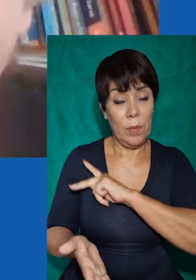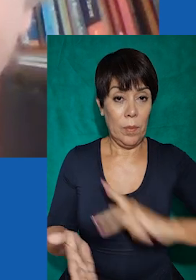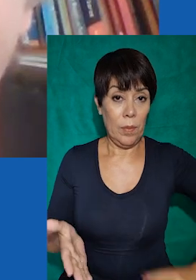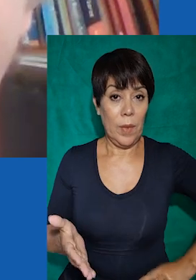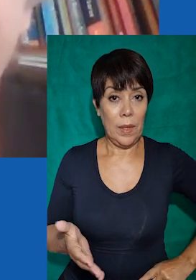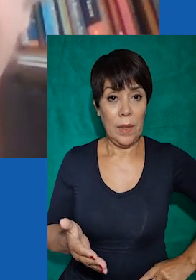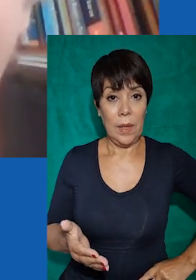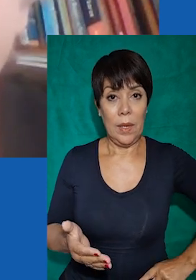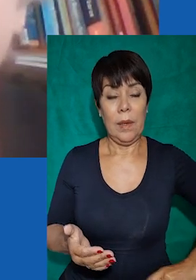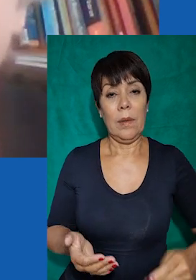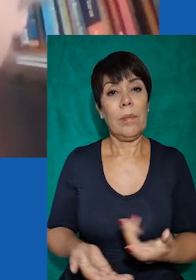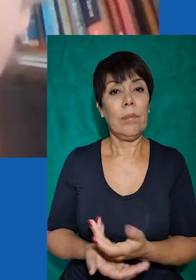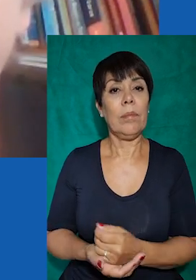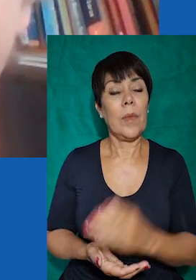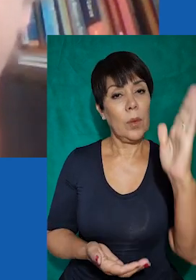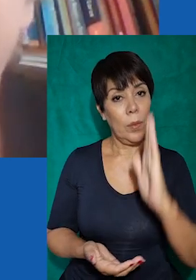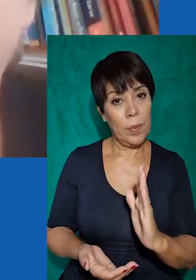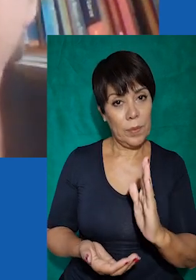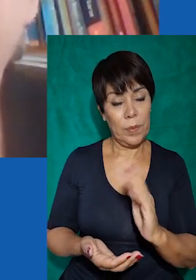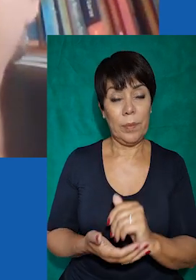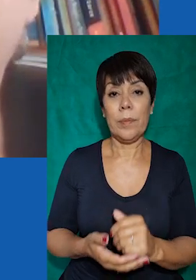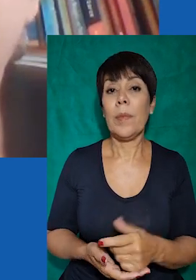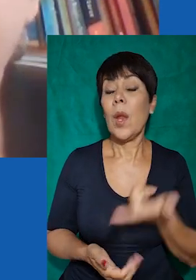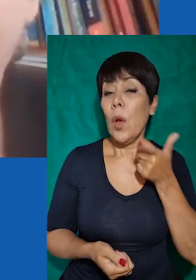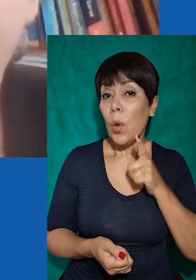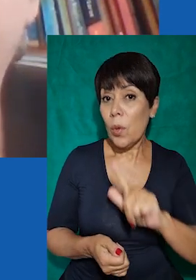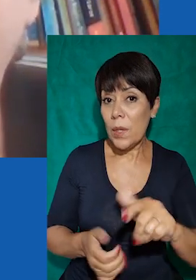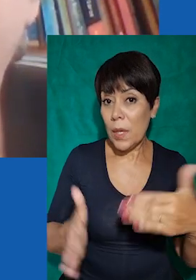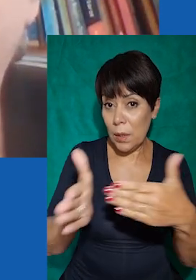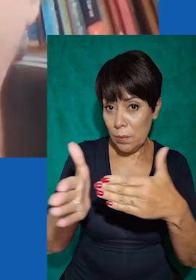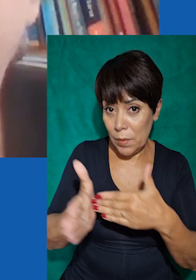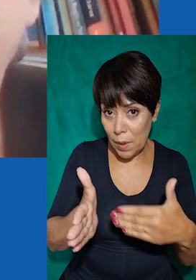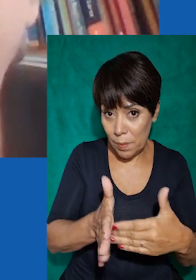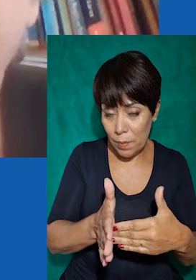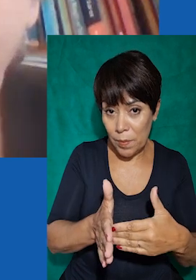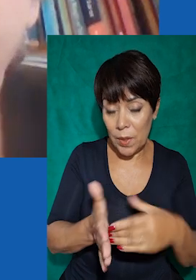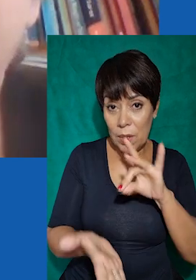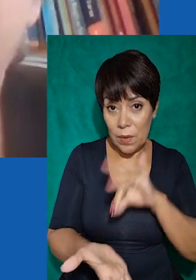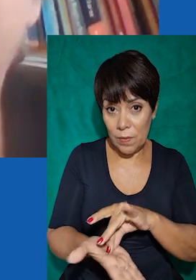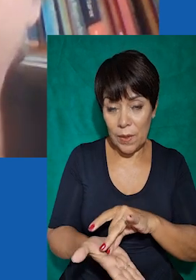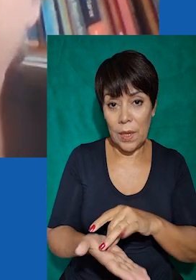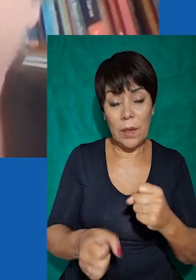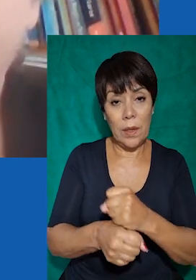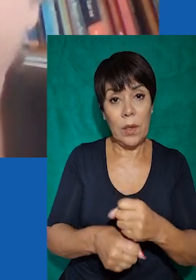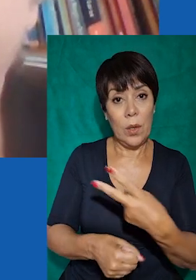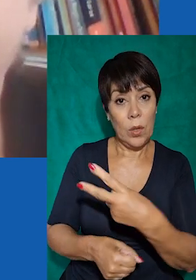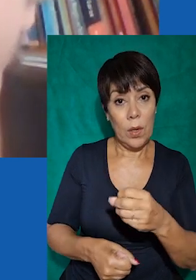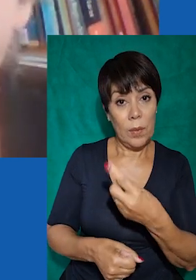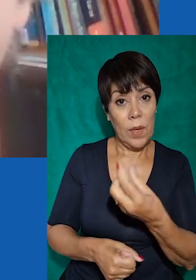da República, né? Então, conseguiram a delimitação oficial em